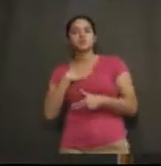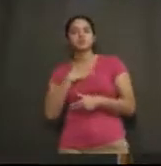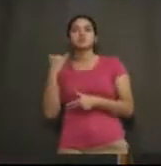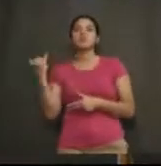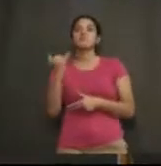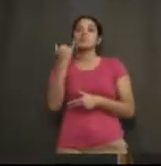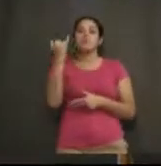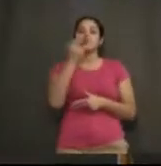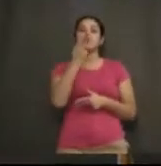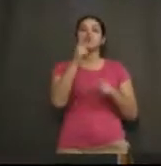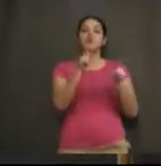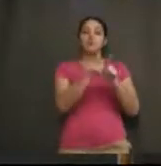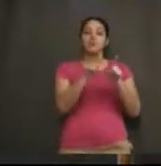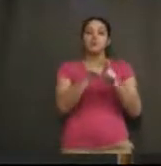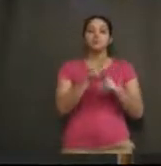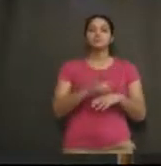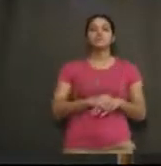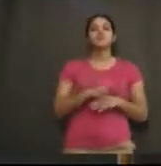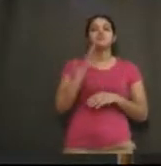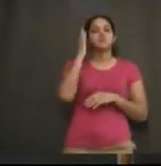Passamos atualmente por um período muito duro,